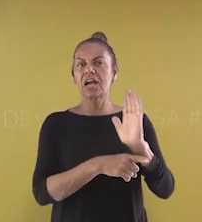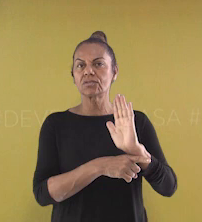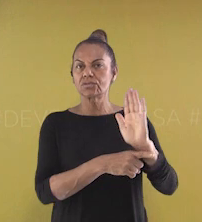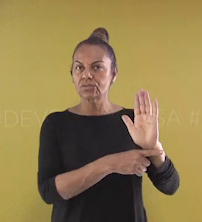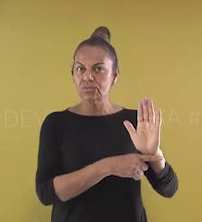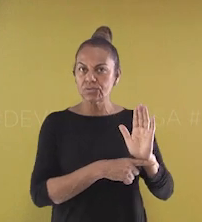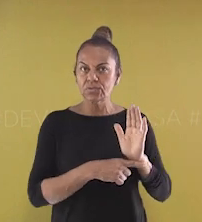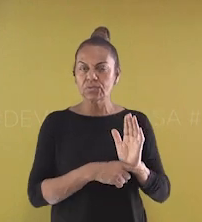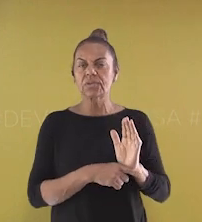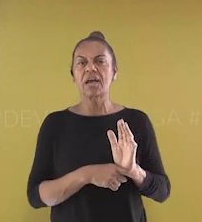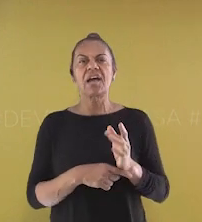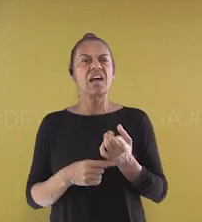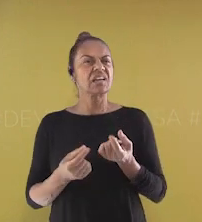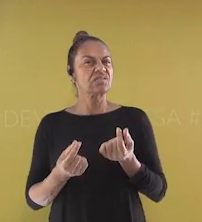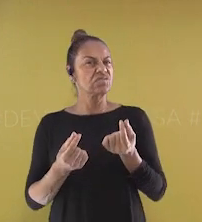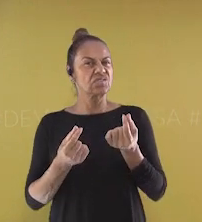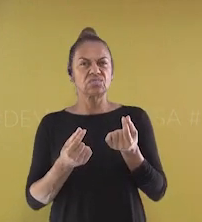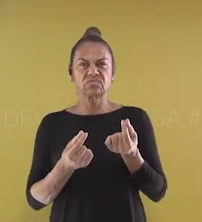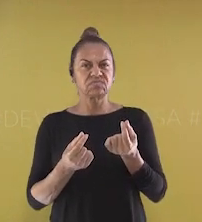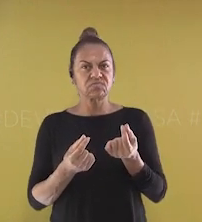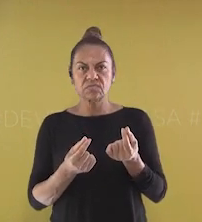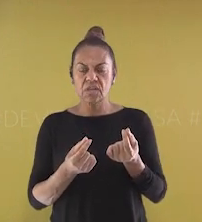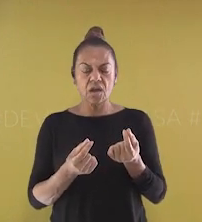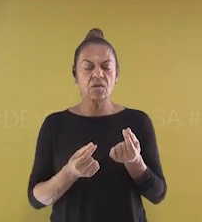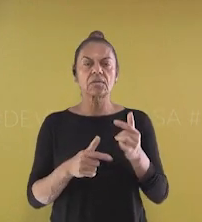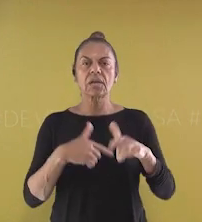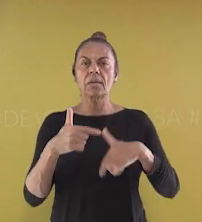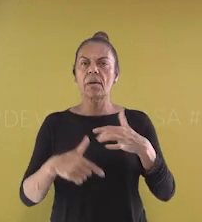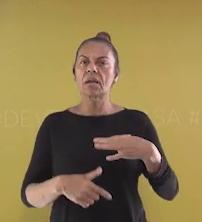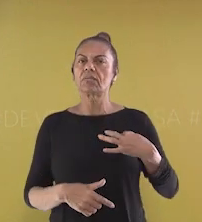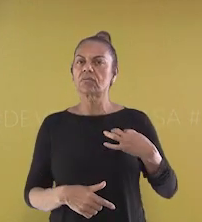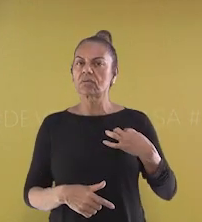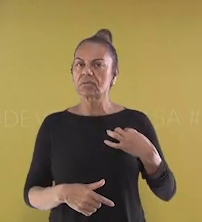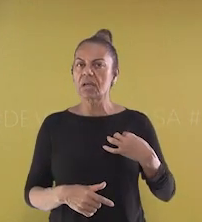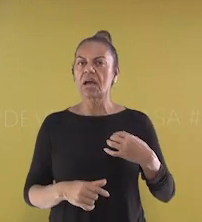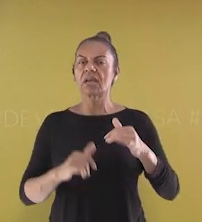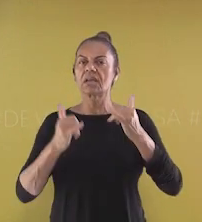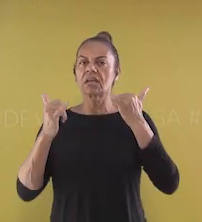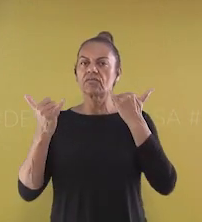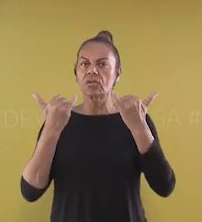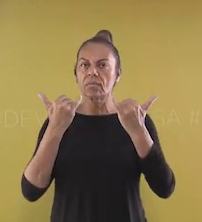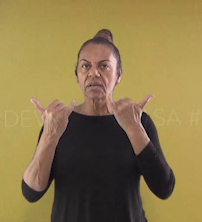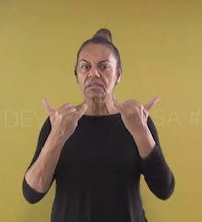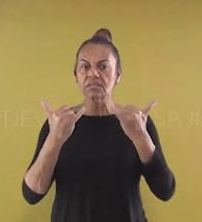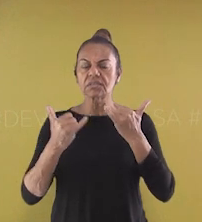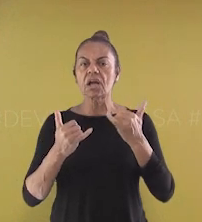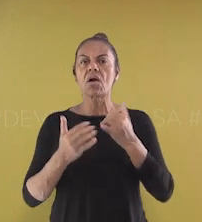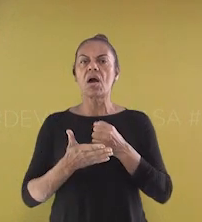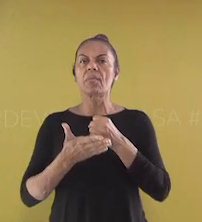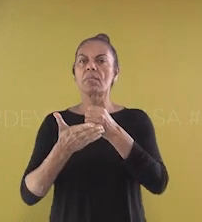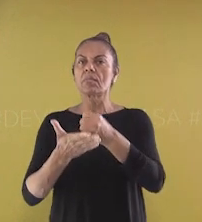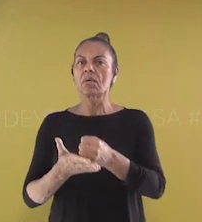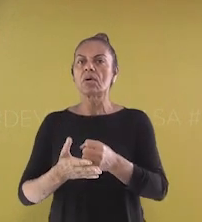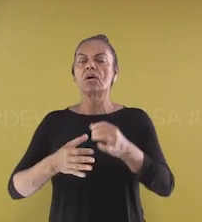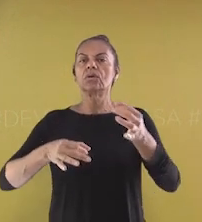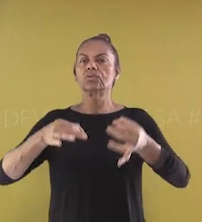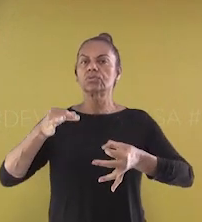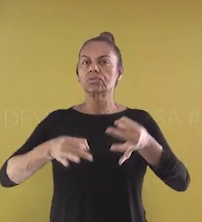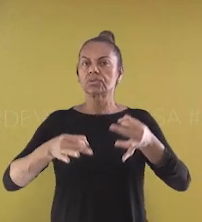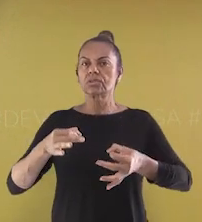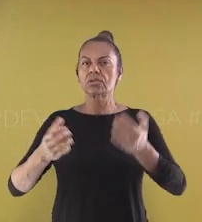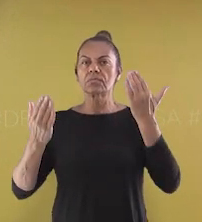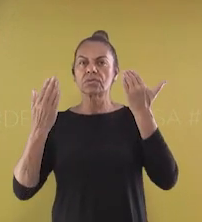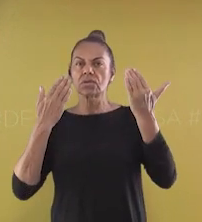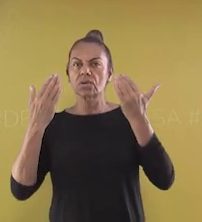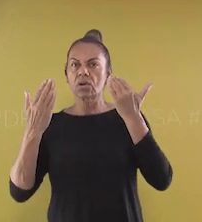fim. São instituições sem fins lucrativos que trabalham fornecendo informações, apoio jurídico,